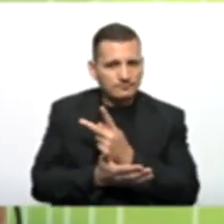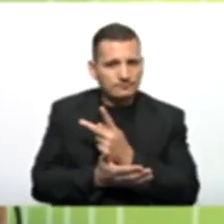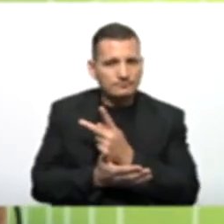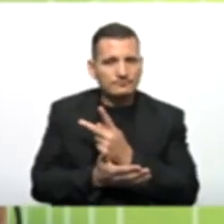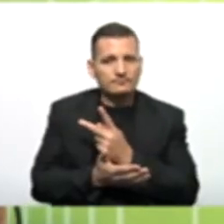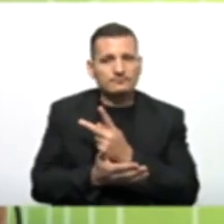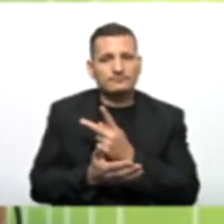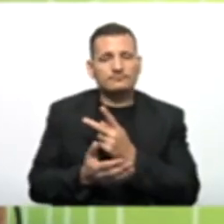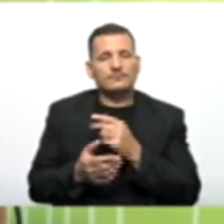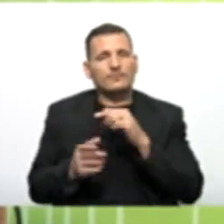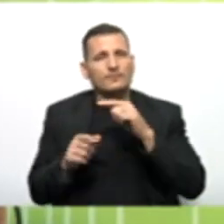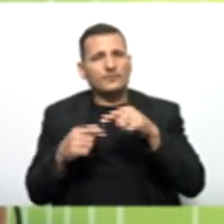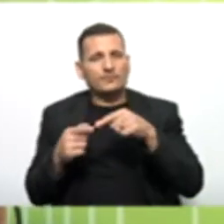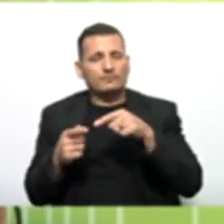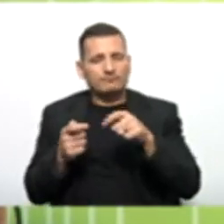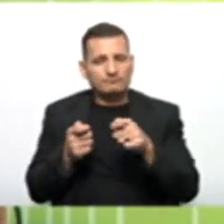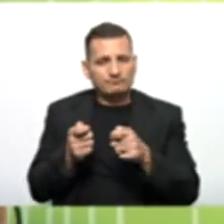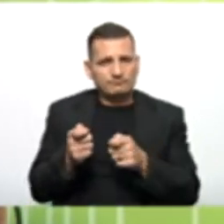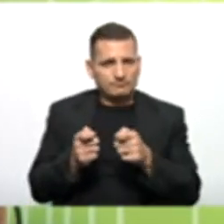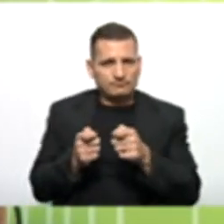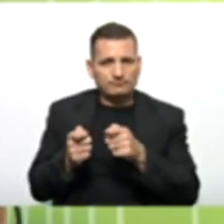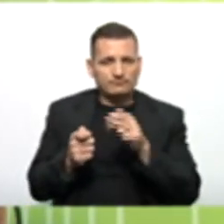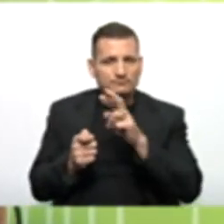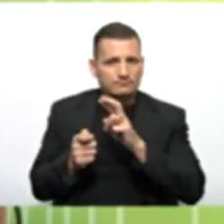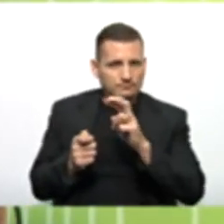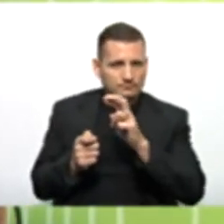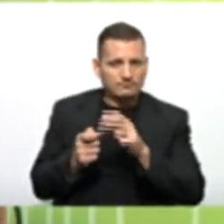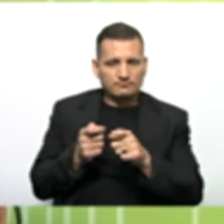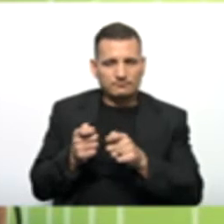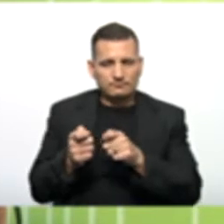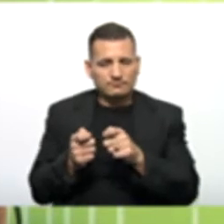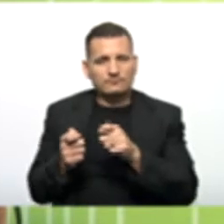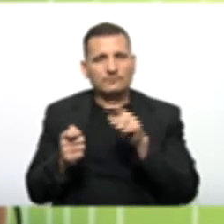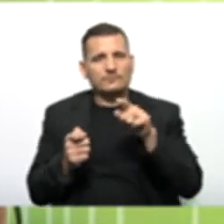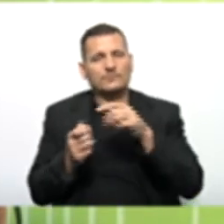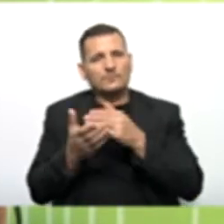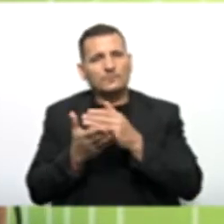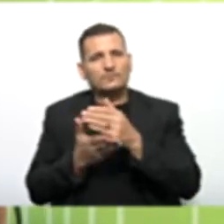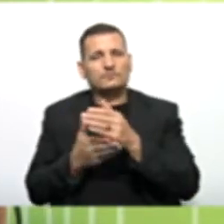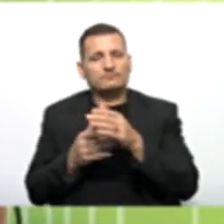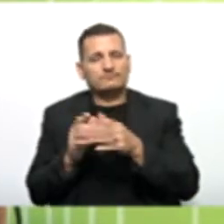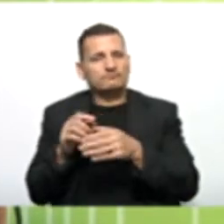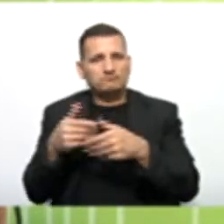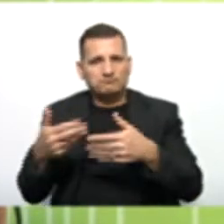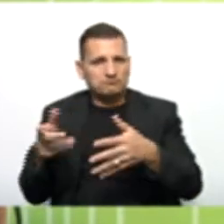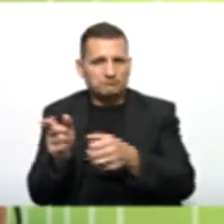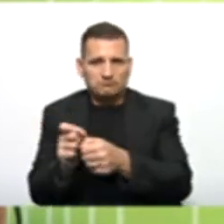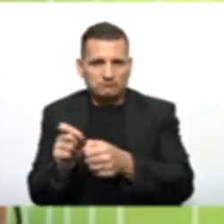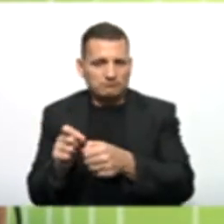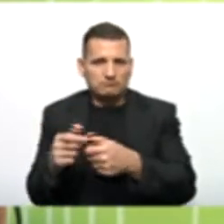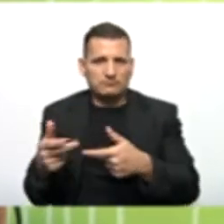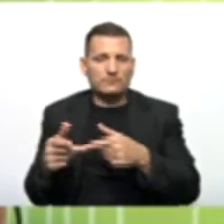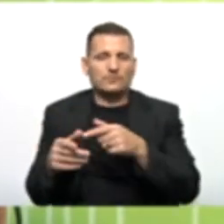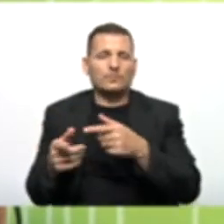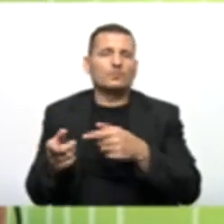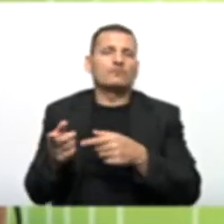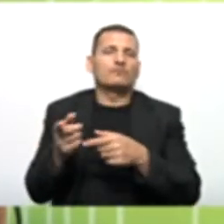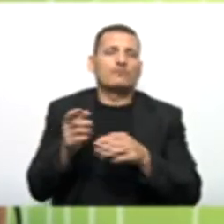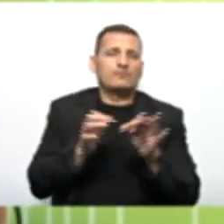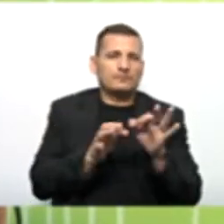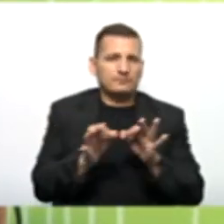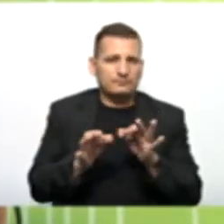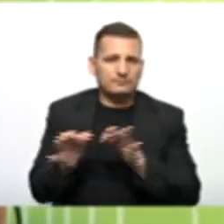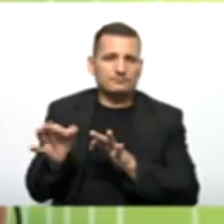quando exige o controle desse monitoramento, aí você vai começar a agir. Então você vai replanejar, você